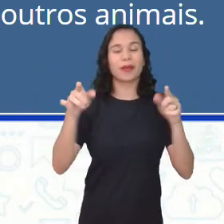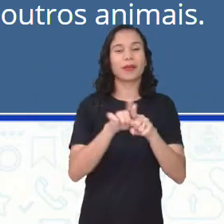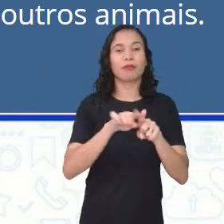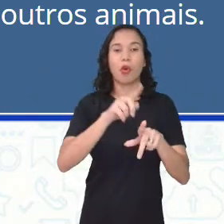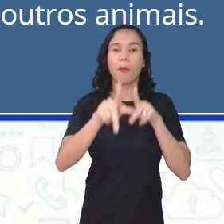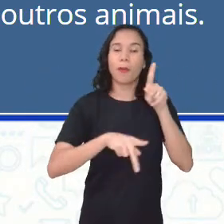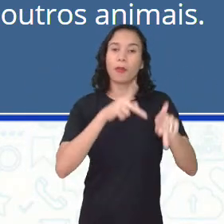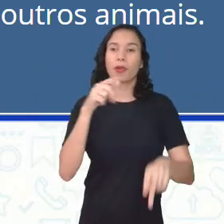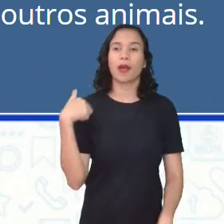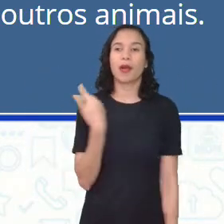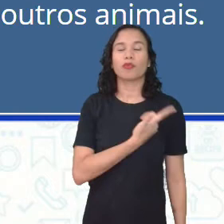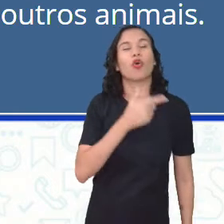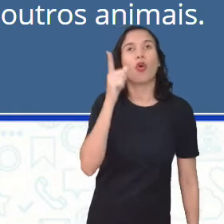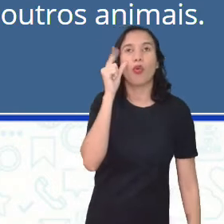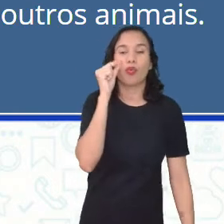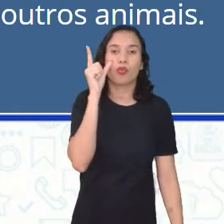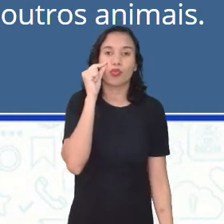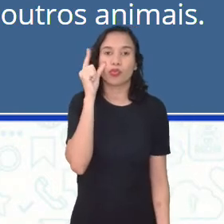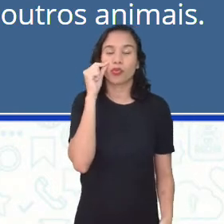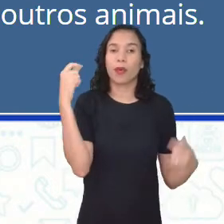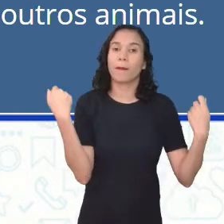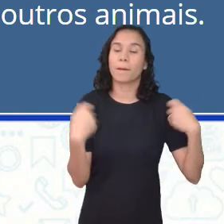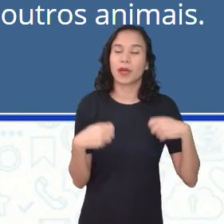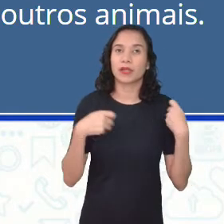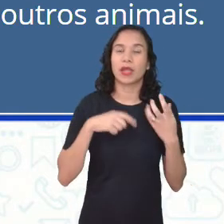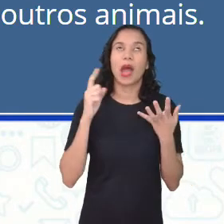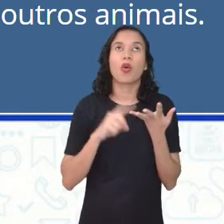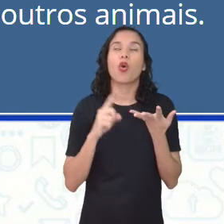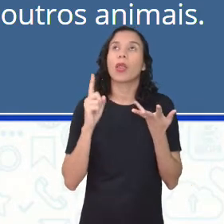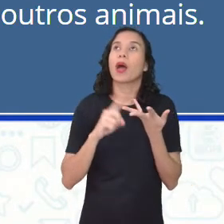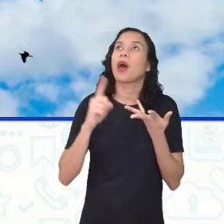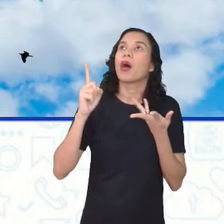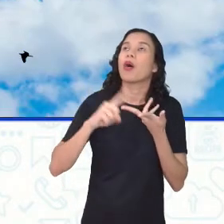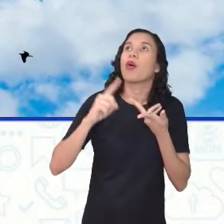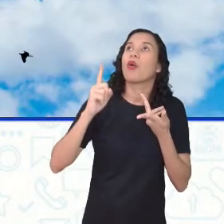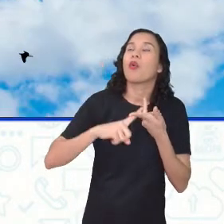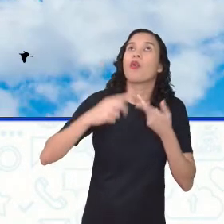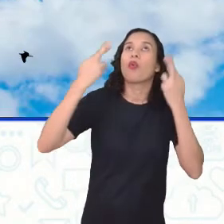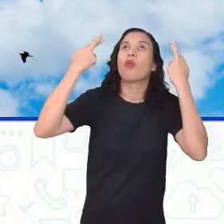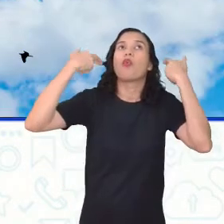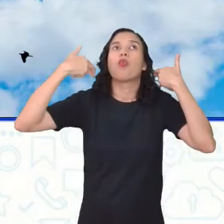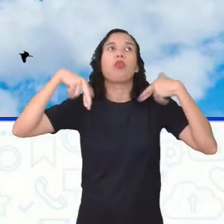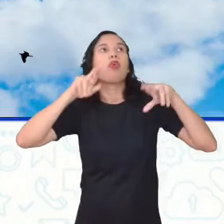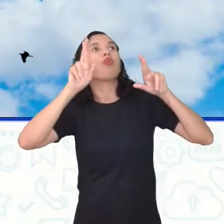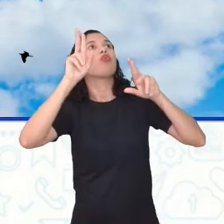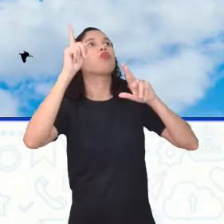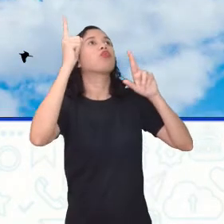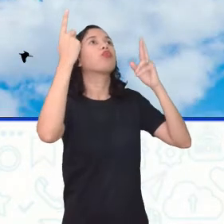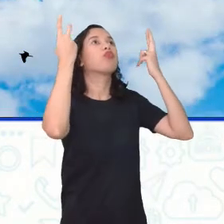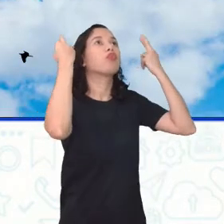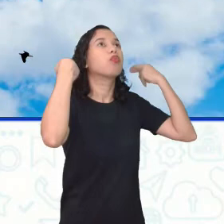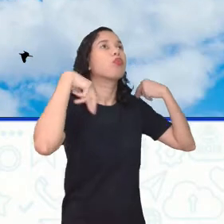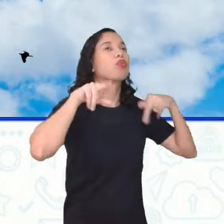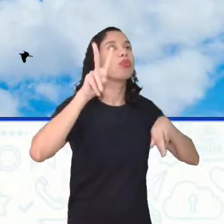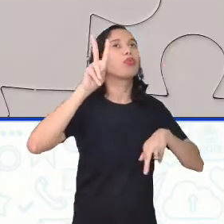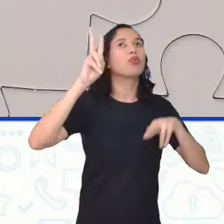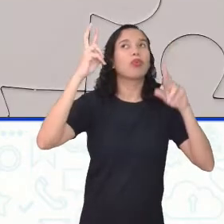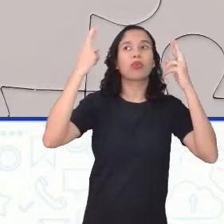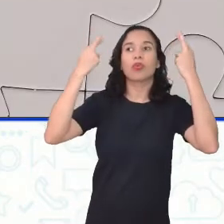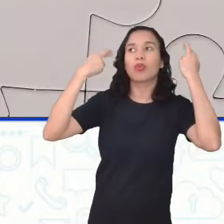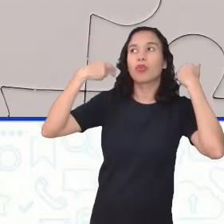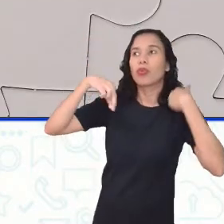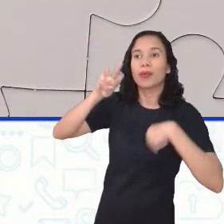com insônia, a gente precisa lá contar carneirinhos e que o sono vai chegar em algum momento. Tá vendo como